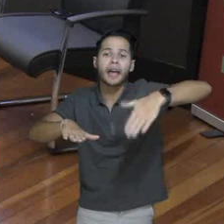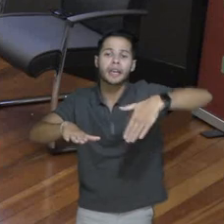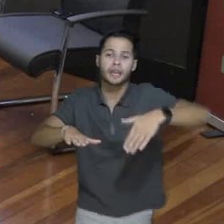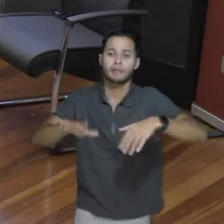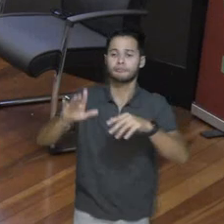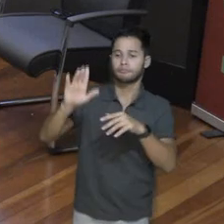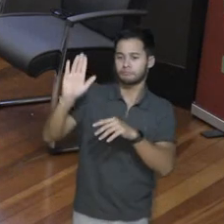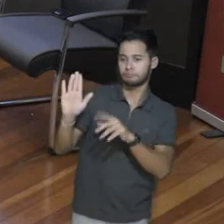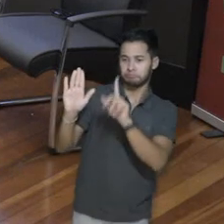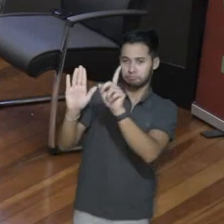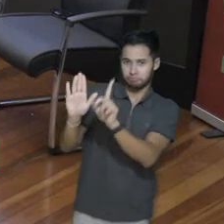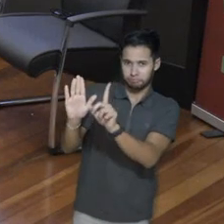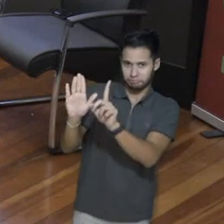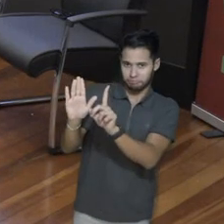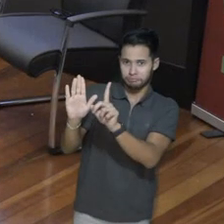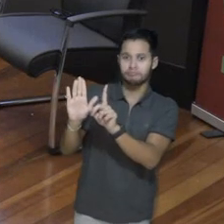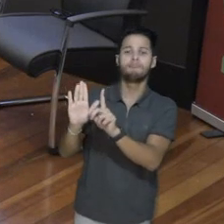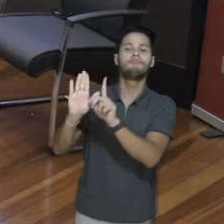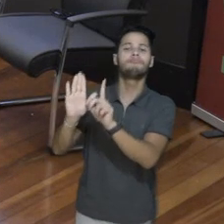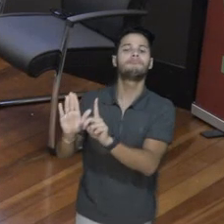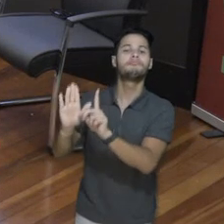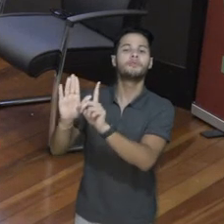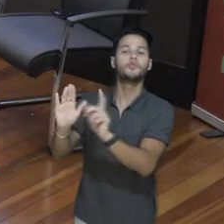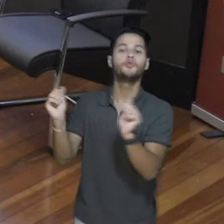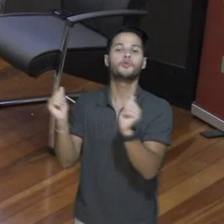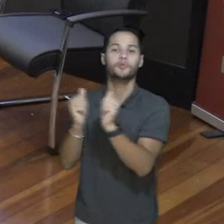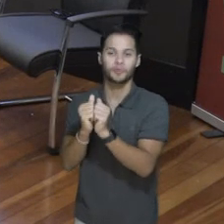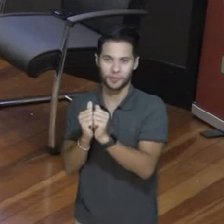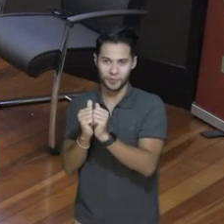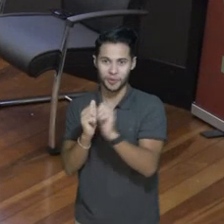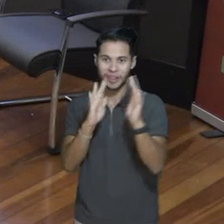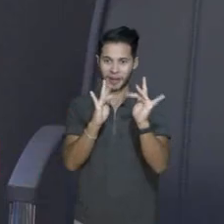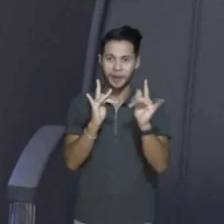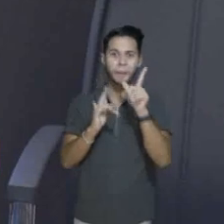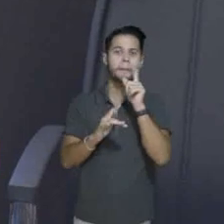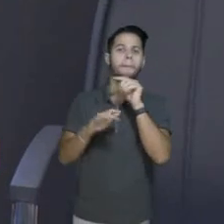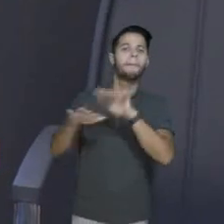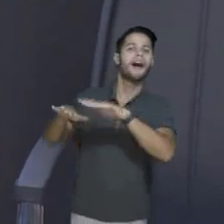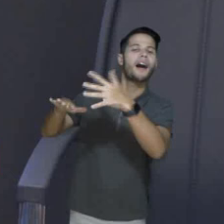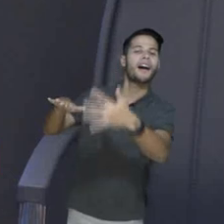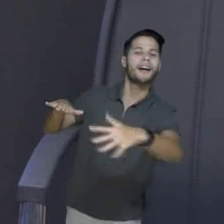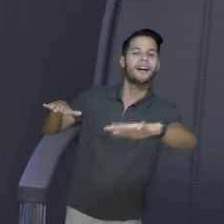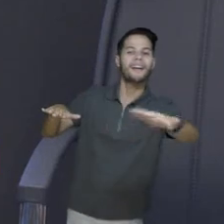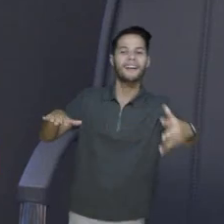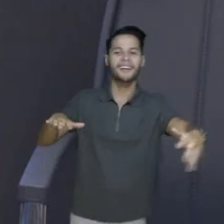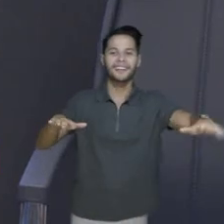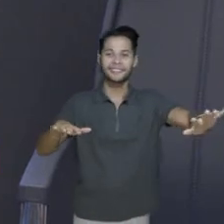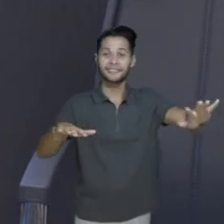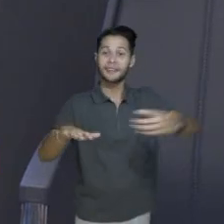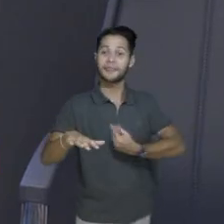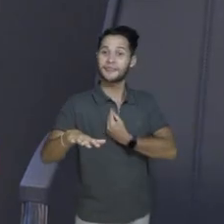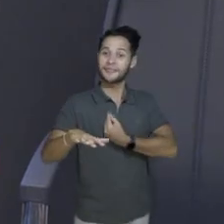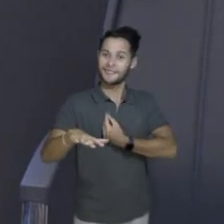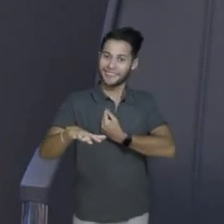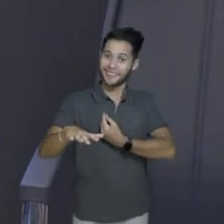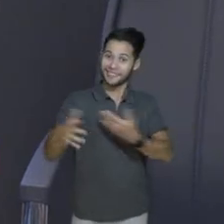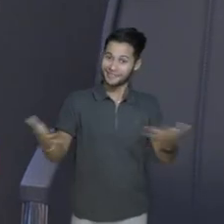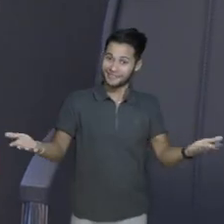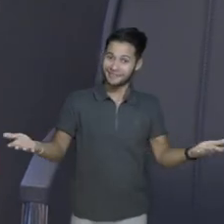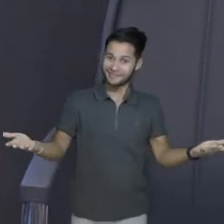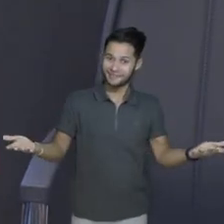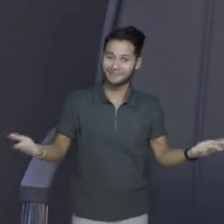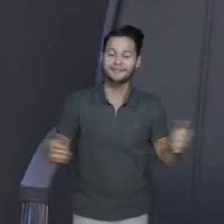o mar na frente num lugar perfeito e isso que é viver a vida e a partir daí